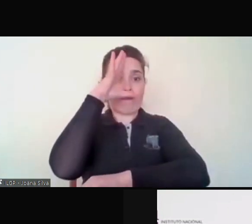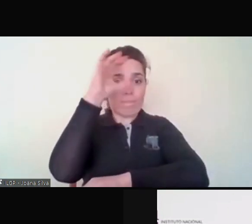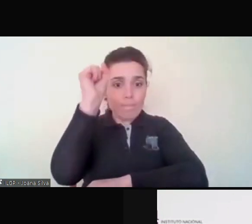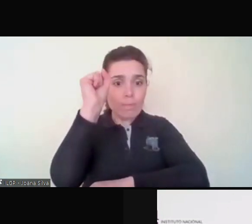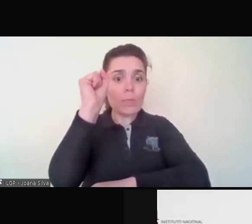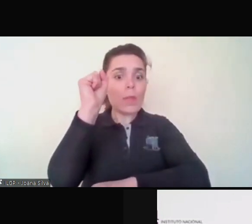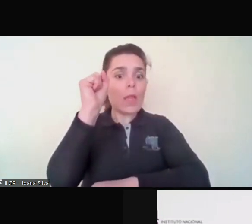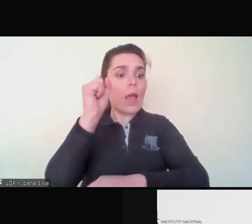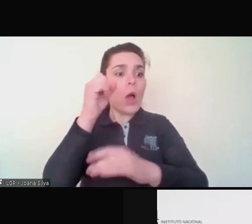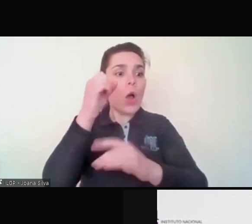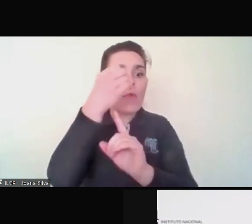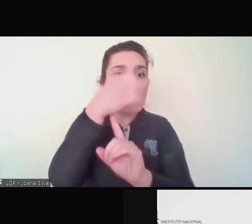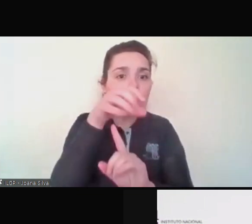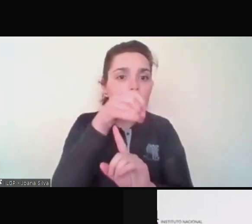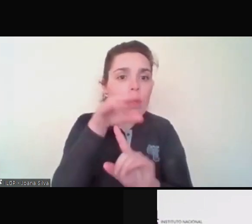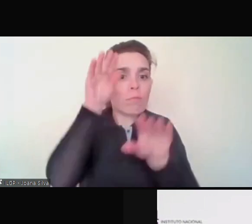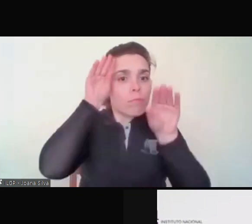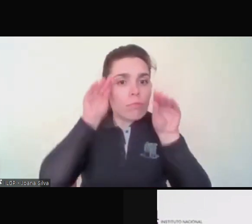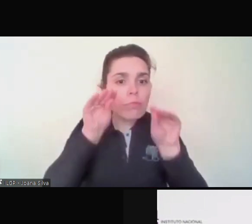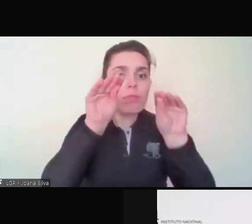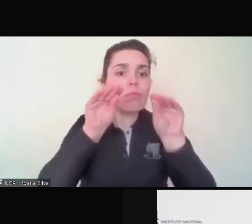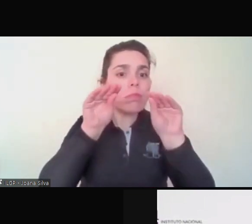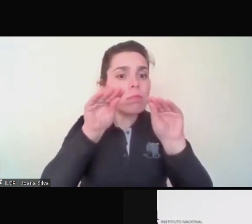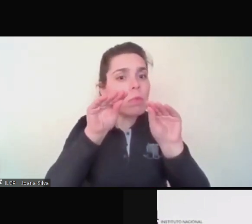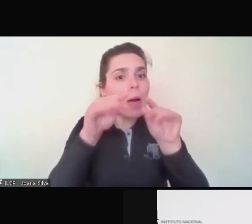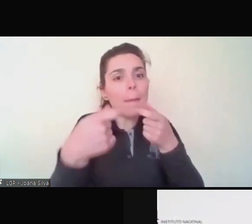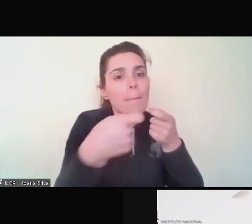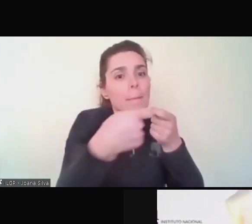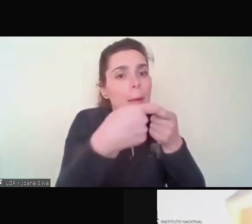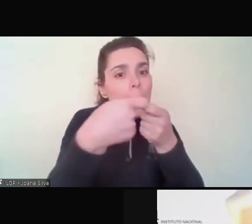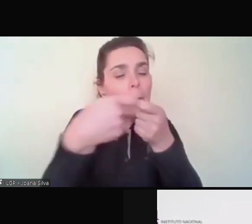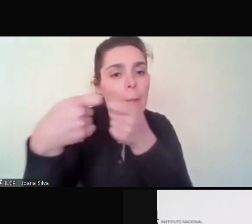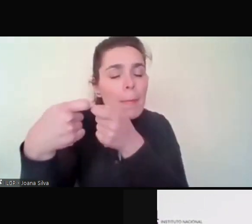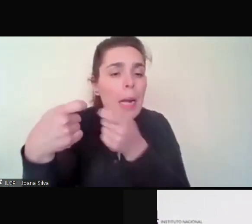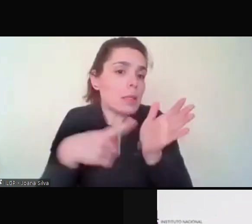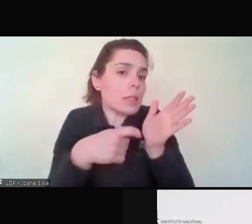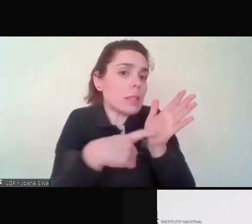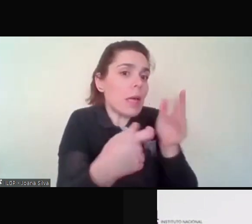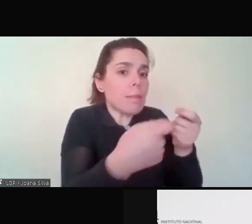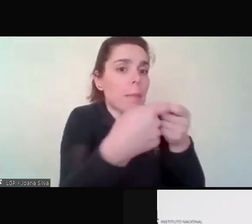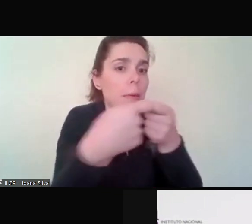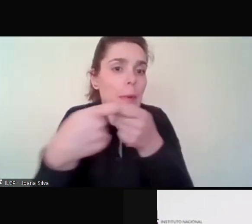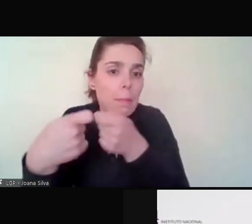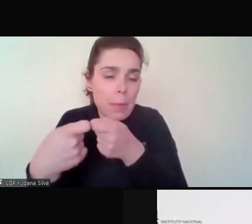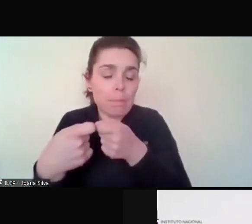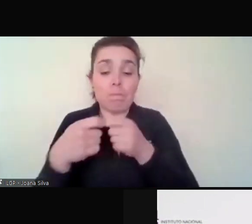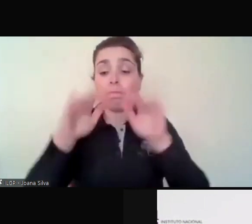corresponda e que corresponda cada vez melhor. Feita esta introdução, eu